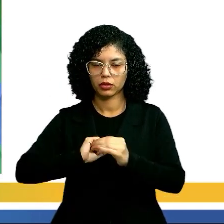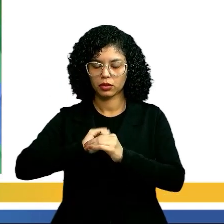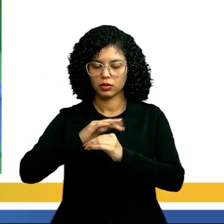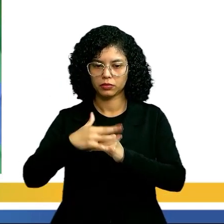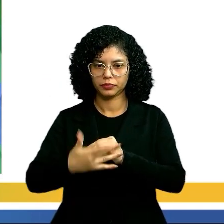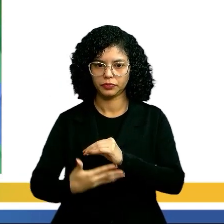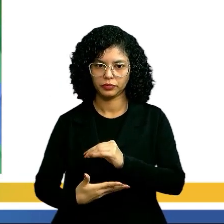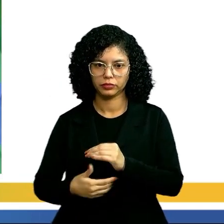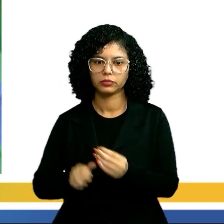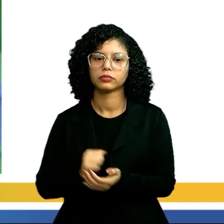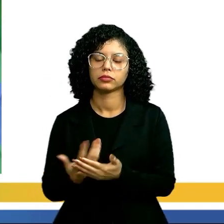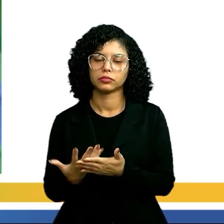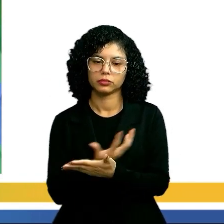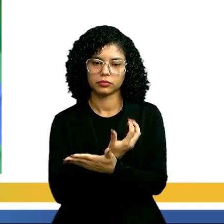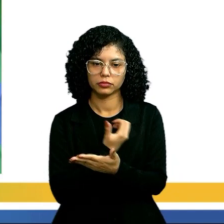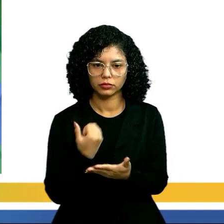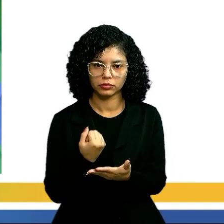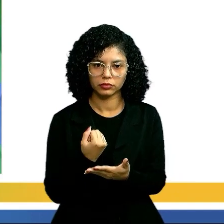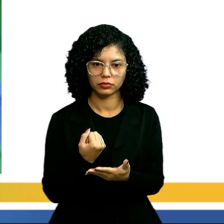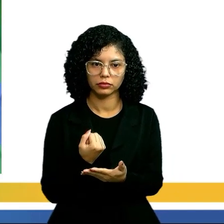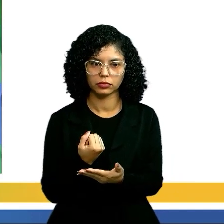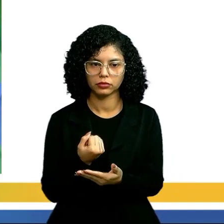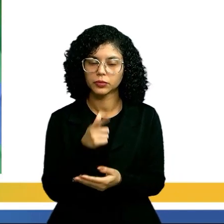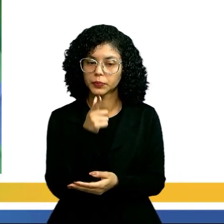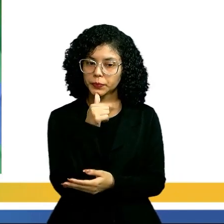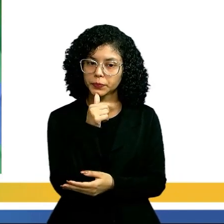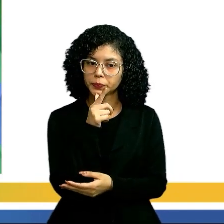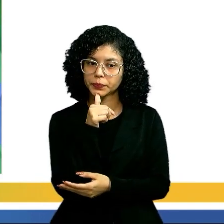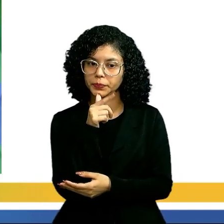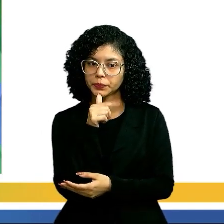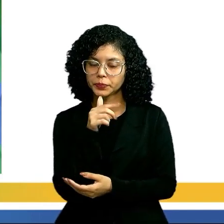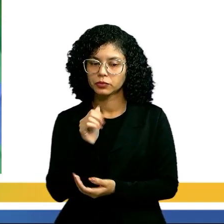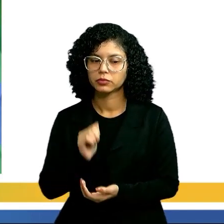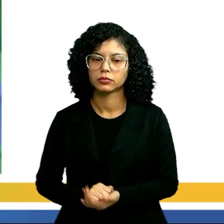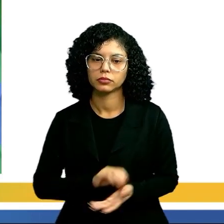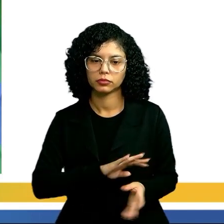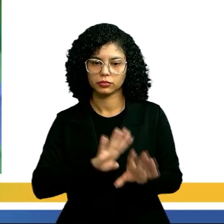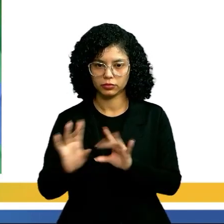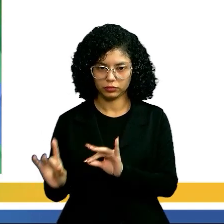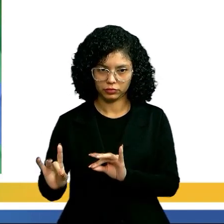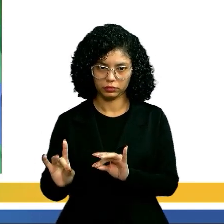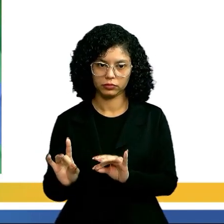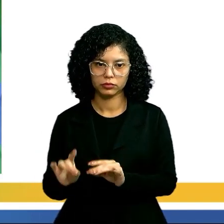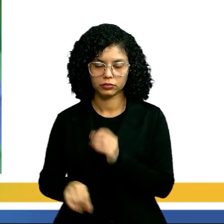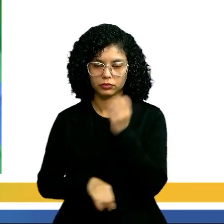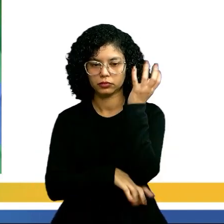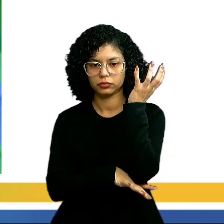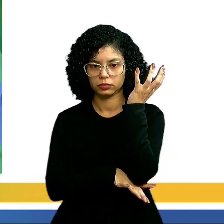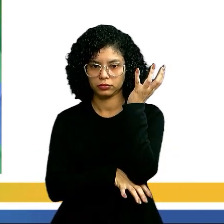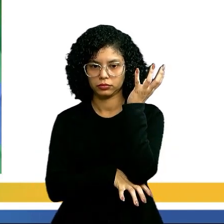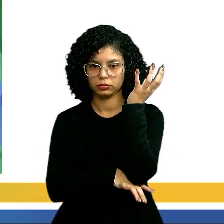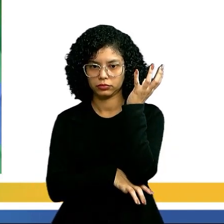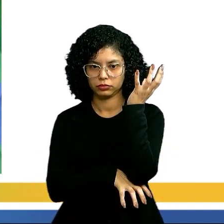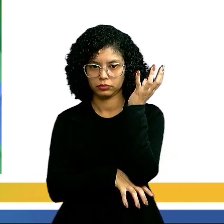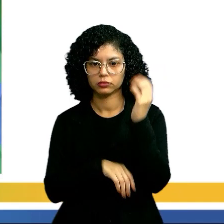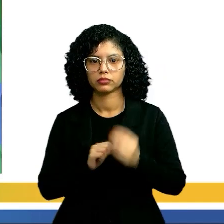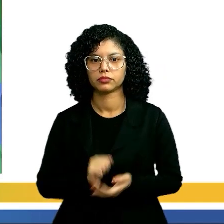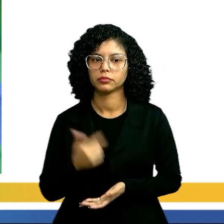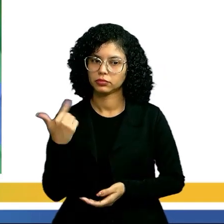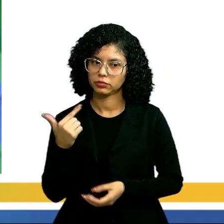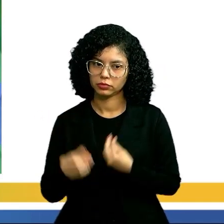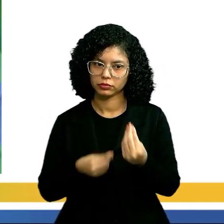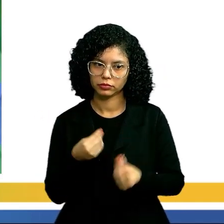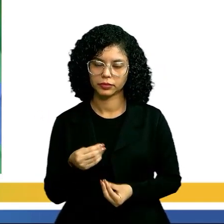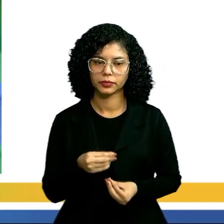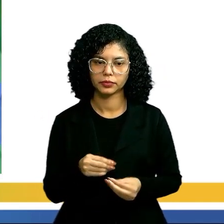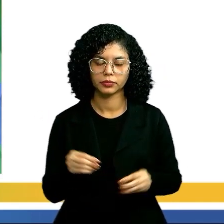atmosfera, retira ou absorve água através das suas raízes do solo. Não adianta